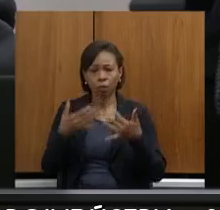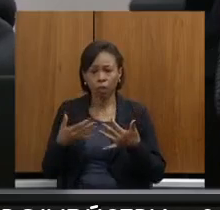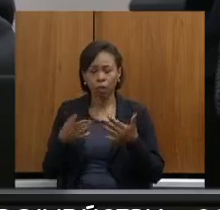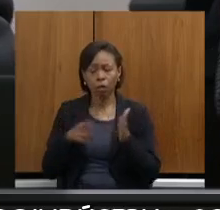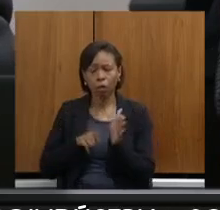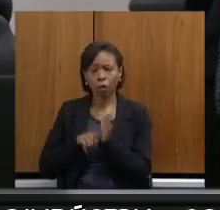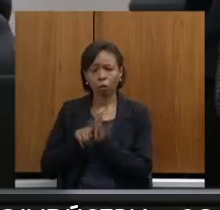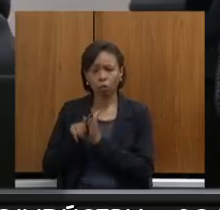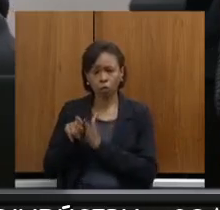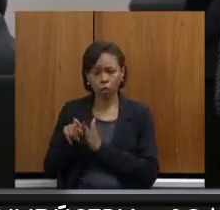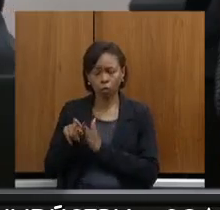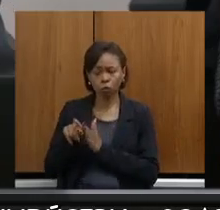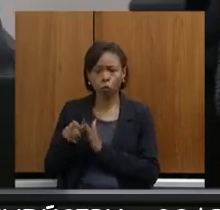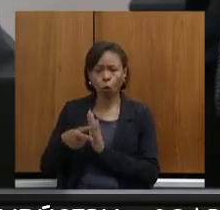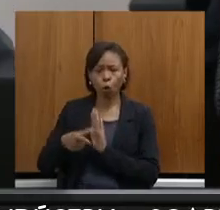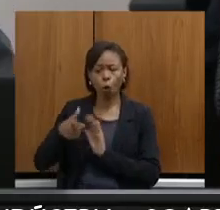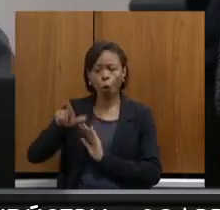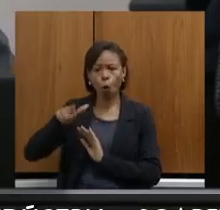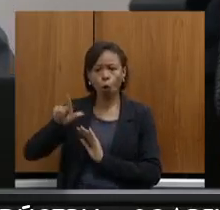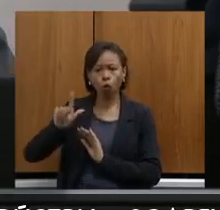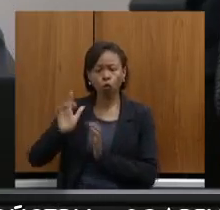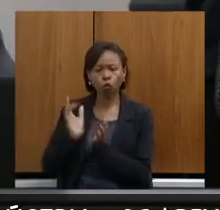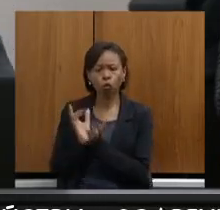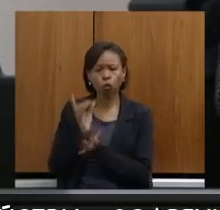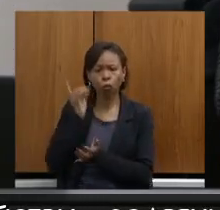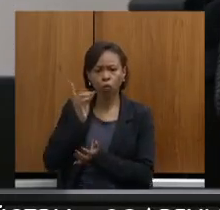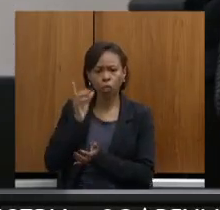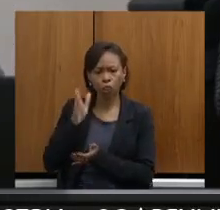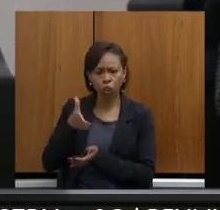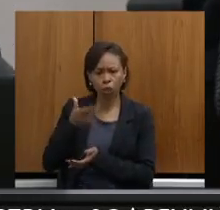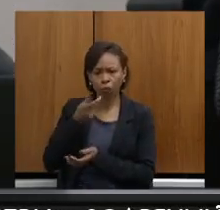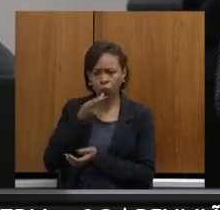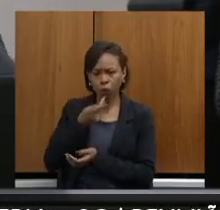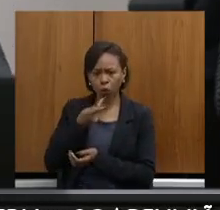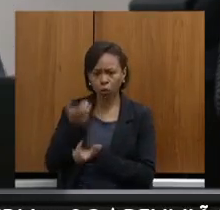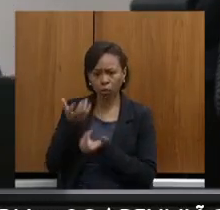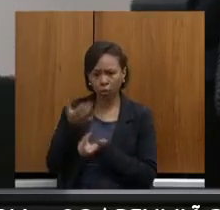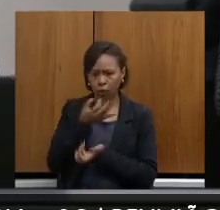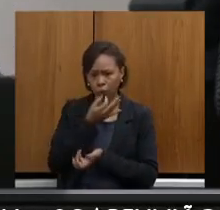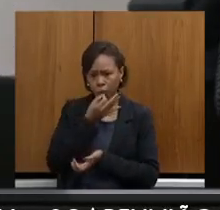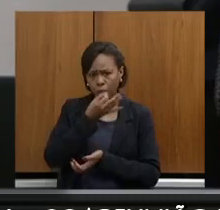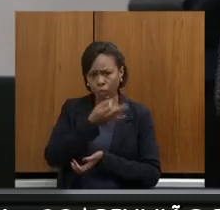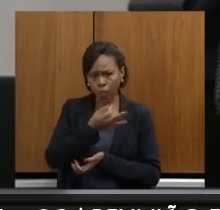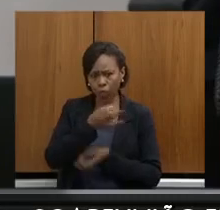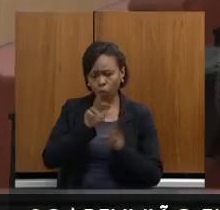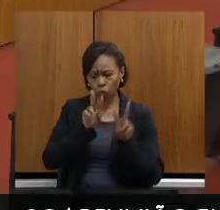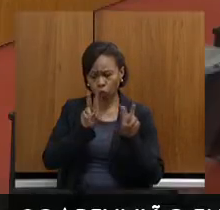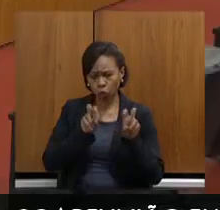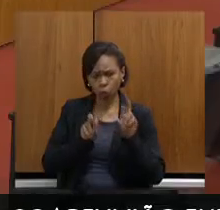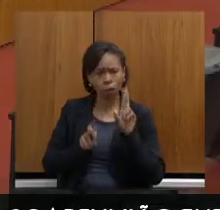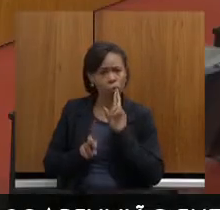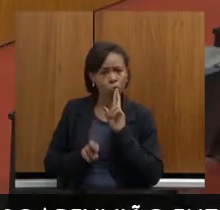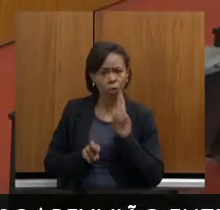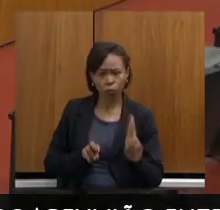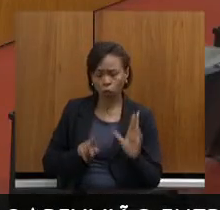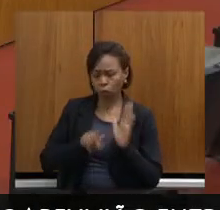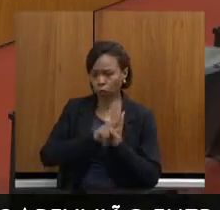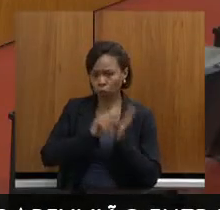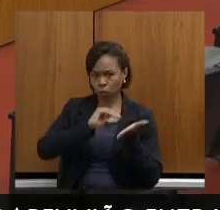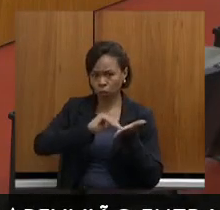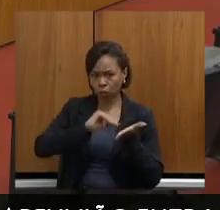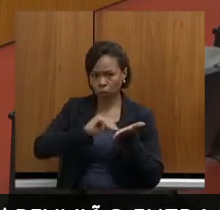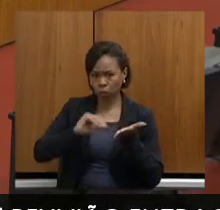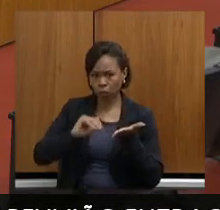de perguntar os deputados que até agora usaram da palavra gostaria de fazer algum comentário sobre as respostas da secretária